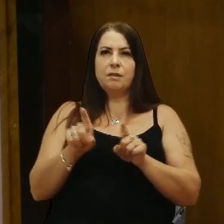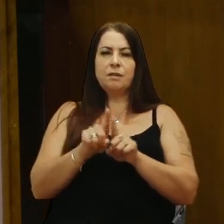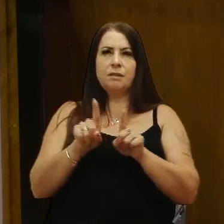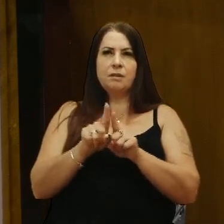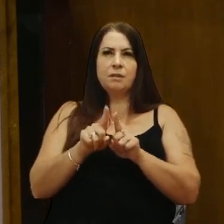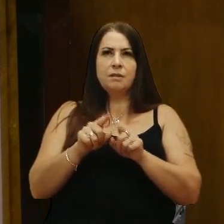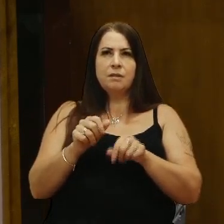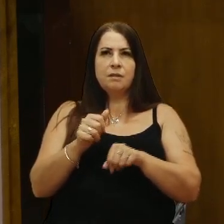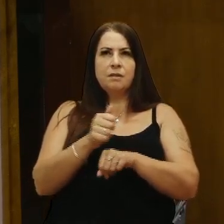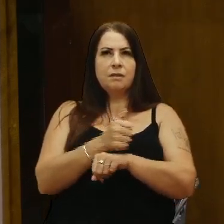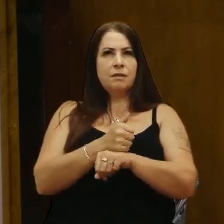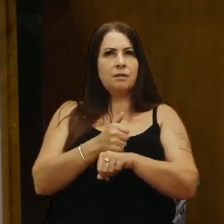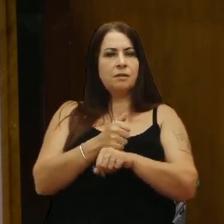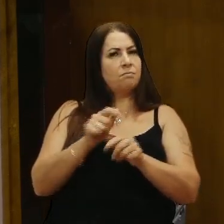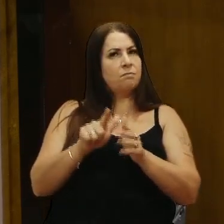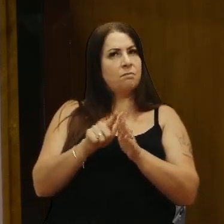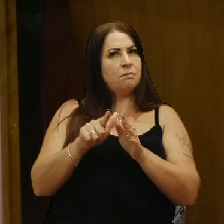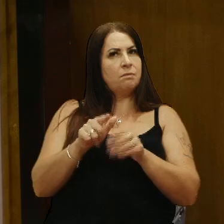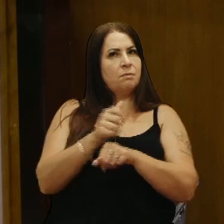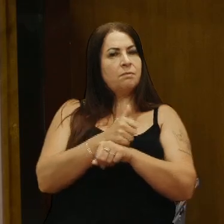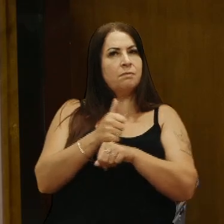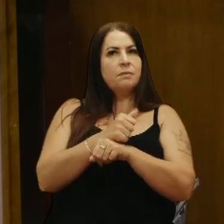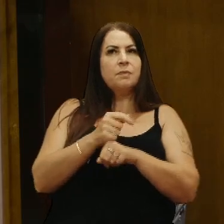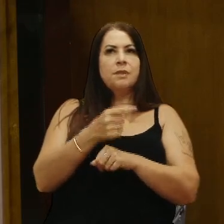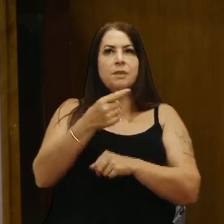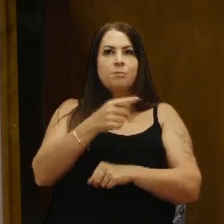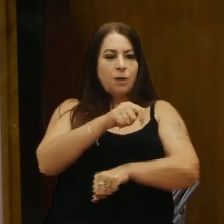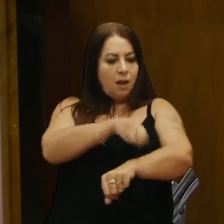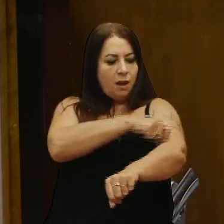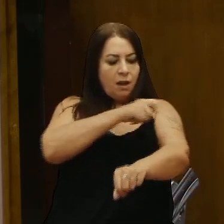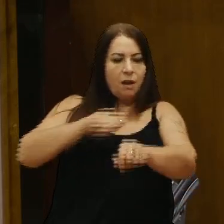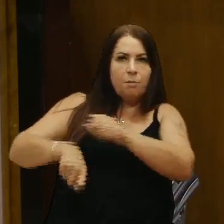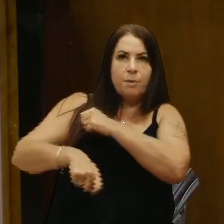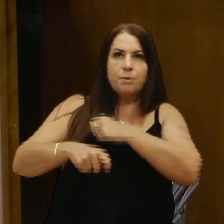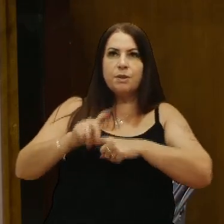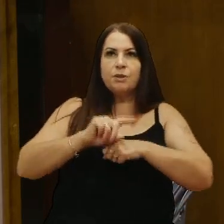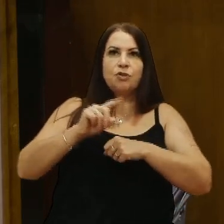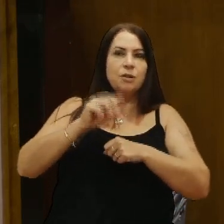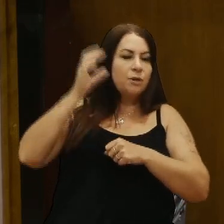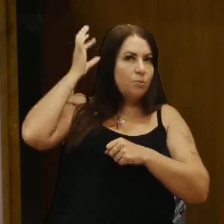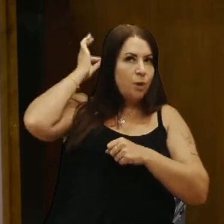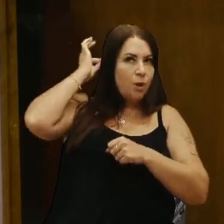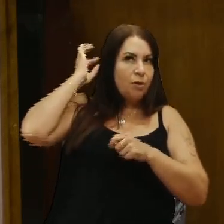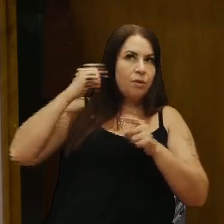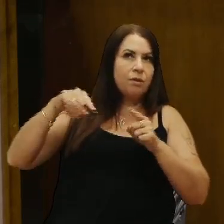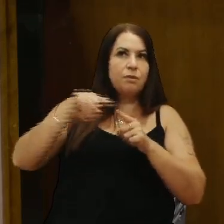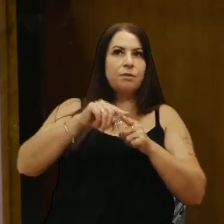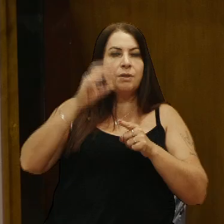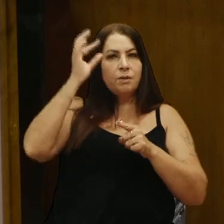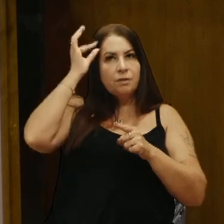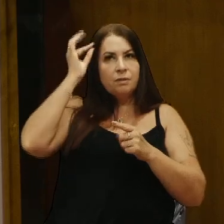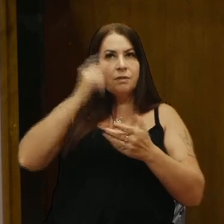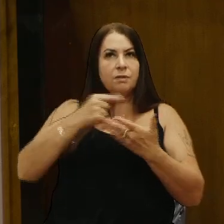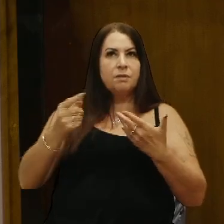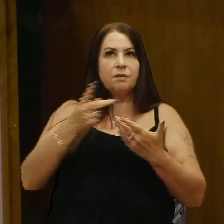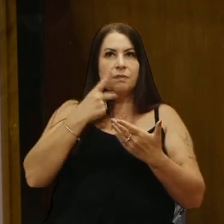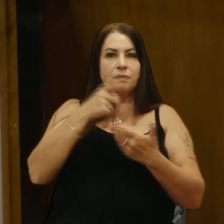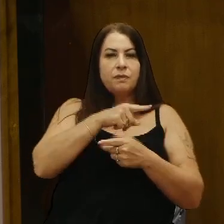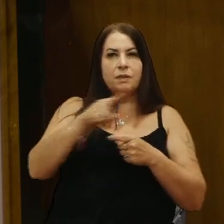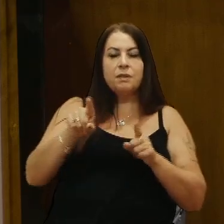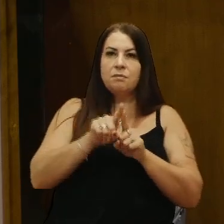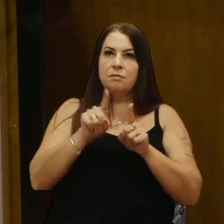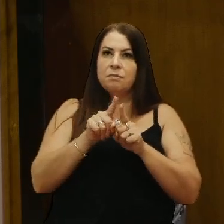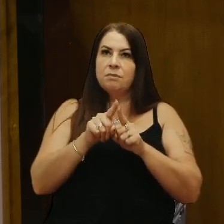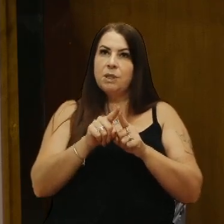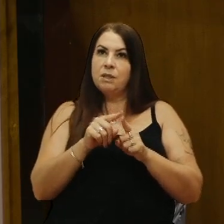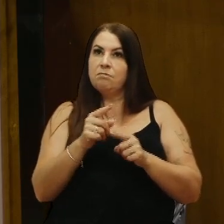braços, as pernas. E a última vez não deu certo. E a última vez tiraram uma roda aqui atrás do cabelo e dizer que ainda se negou,